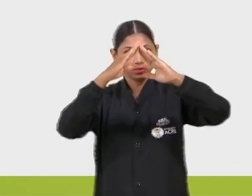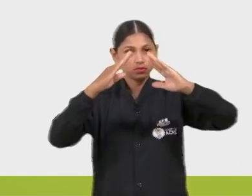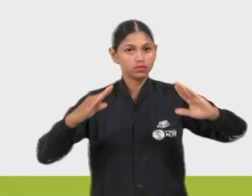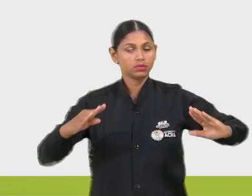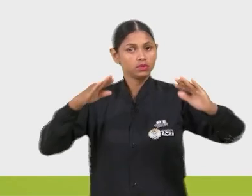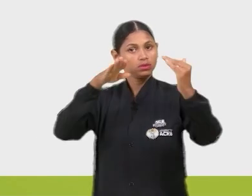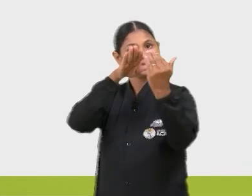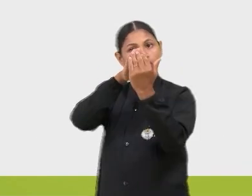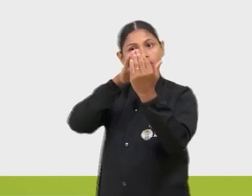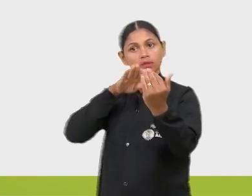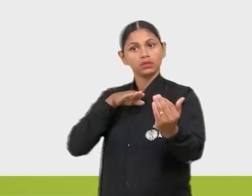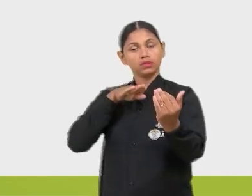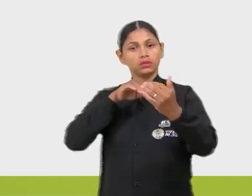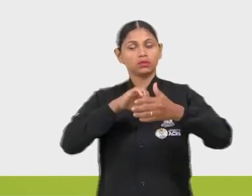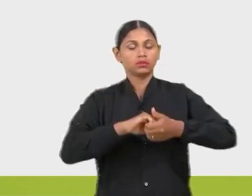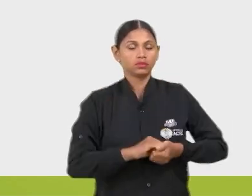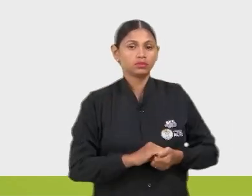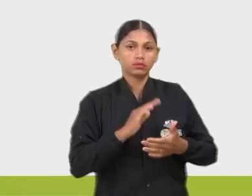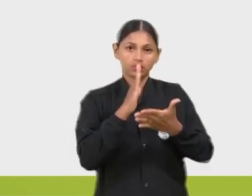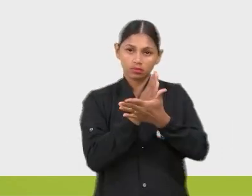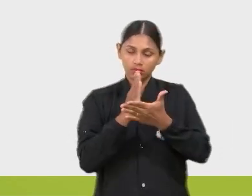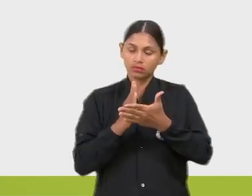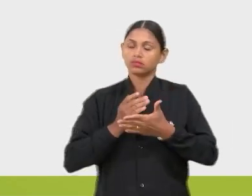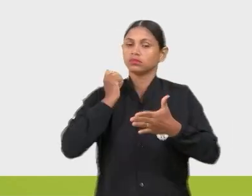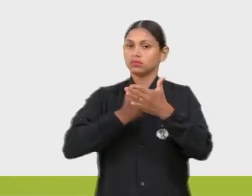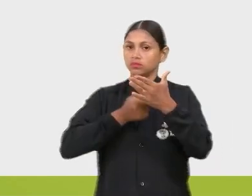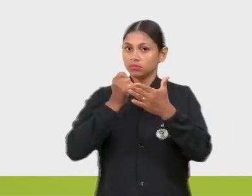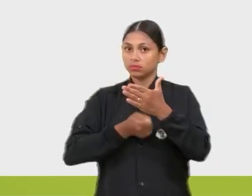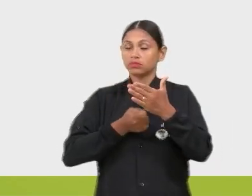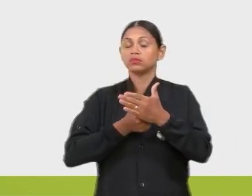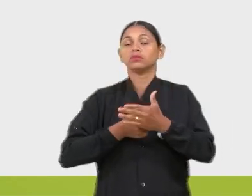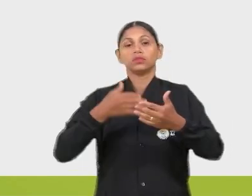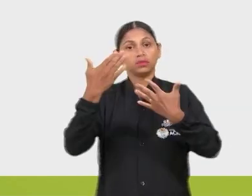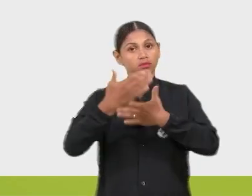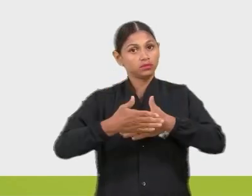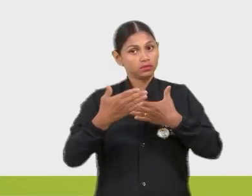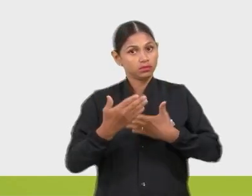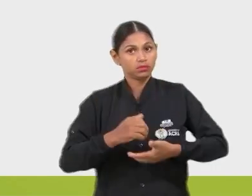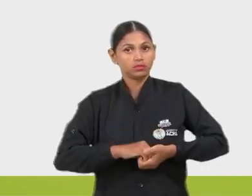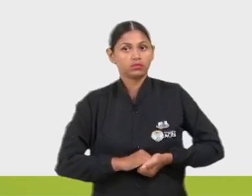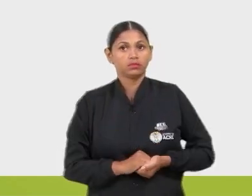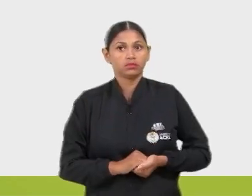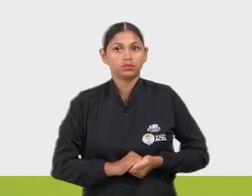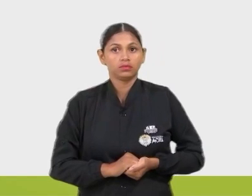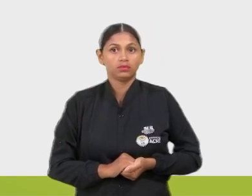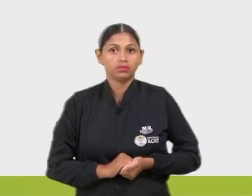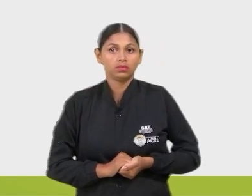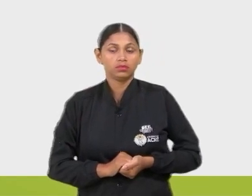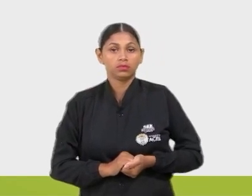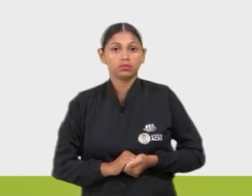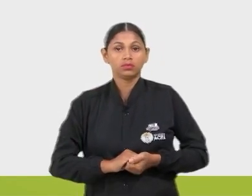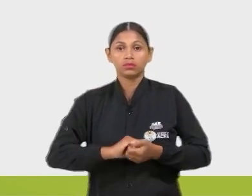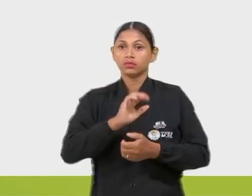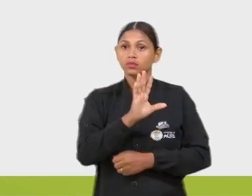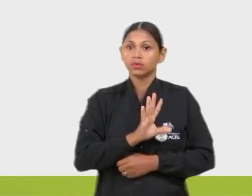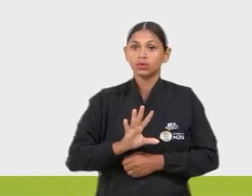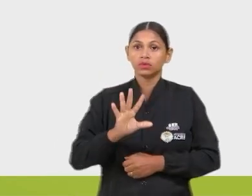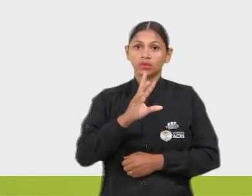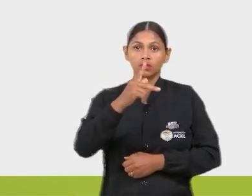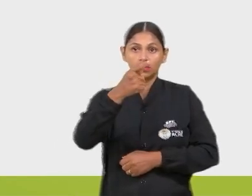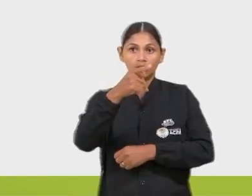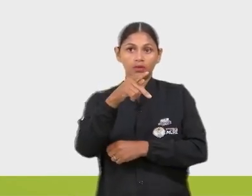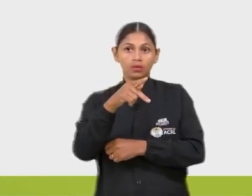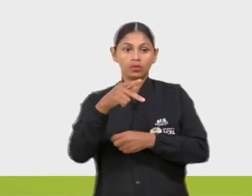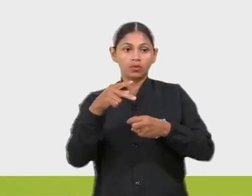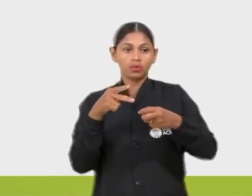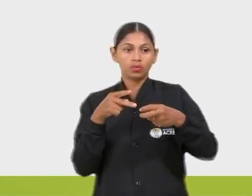pirâmide hexagonal. São alguns que mais caem em avaliações, tá bom? Bem, regiões especiais de um polígono, né? De vértice de um